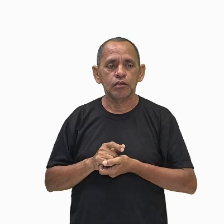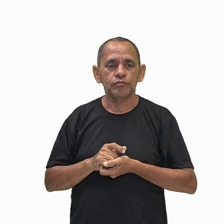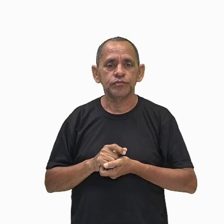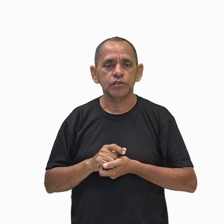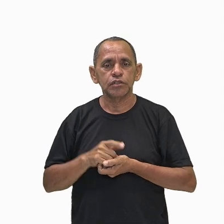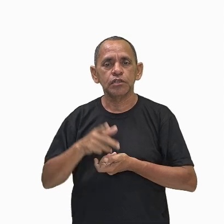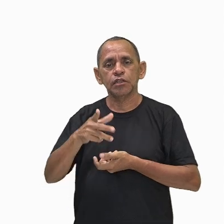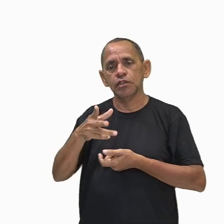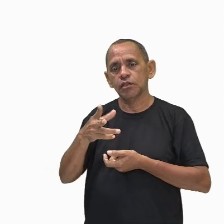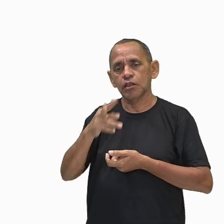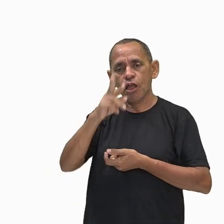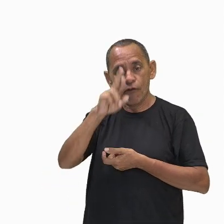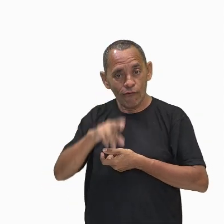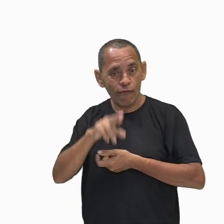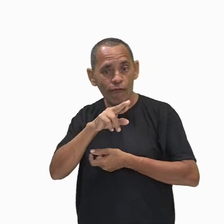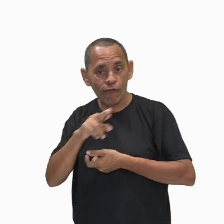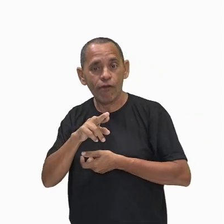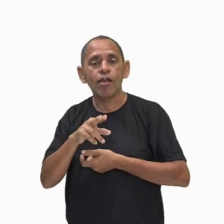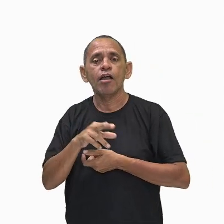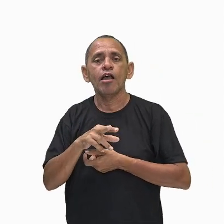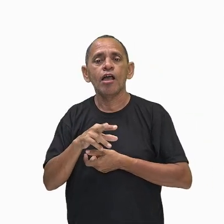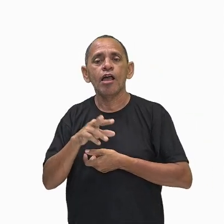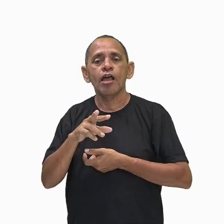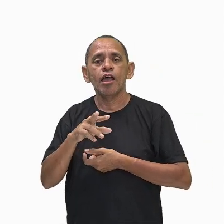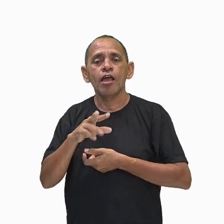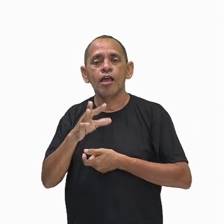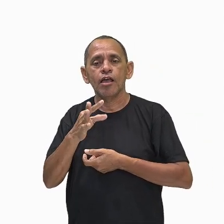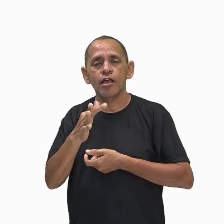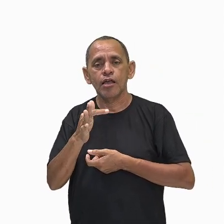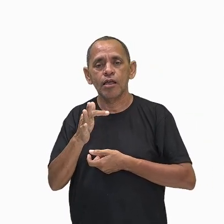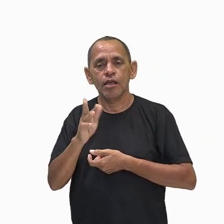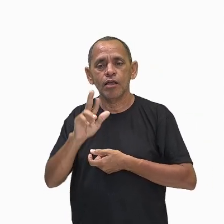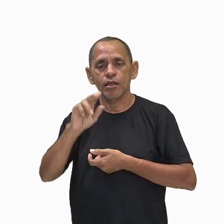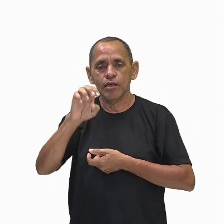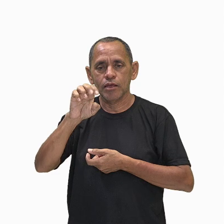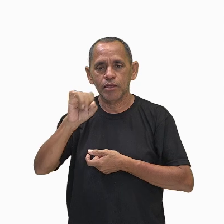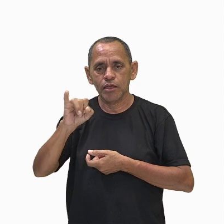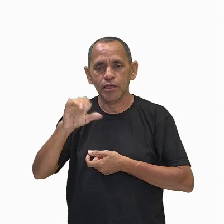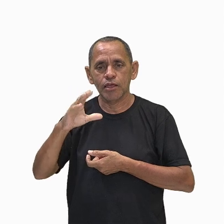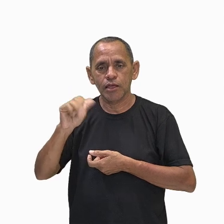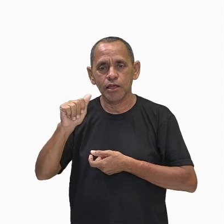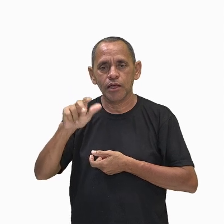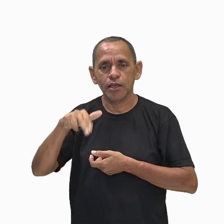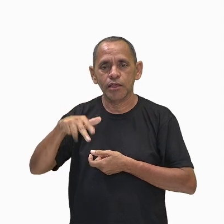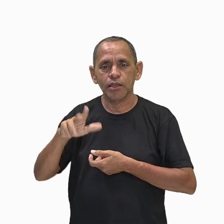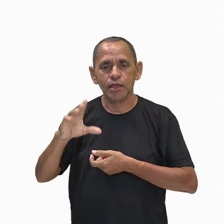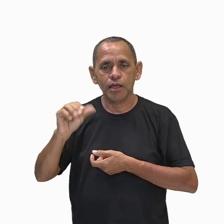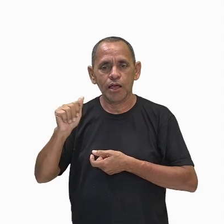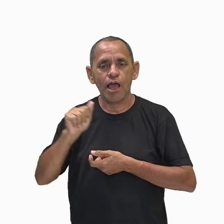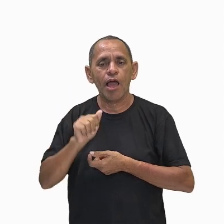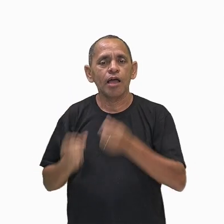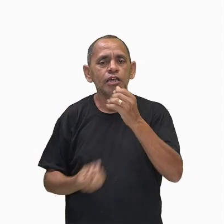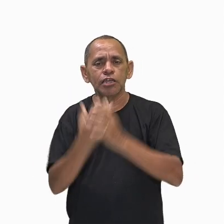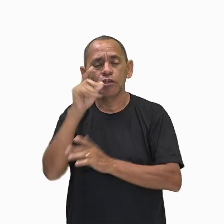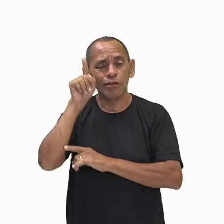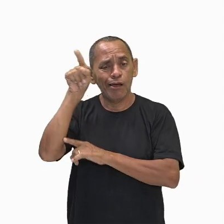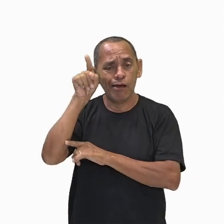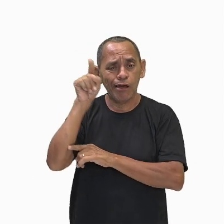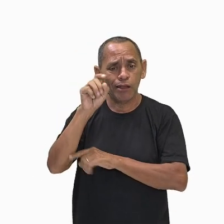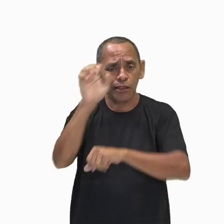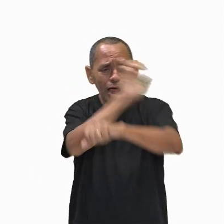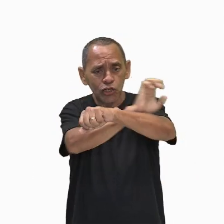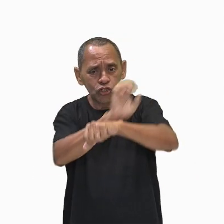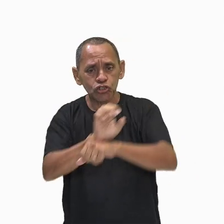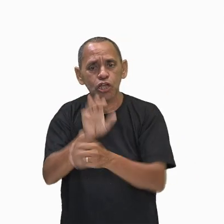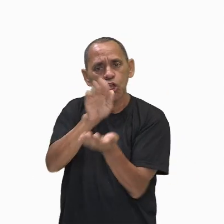se declaram, então, ali separados do Brasil, criando em Pernambuco e algumas províncias vizinhas